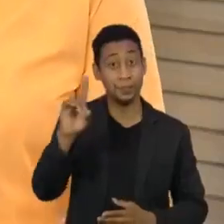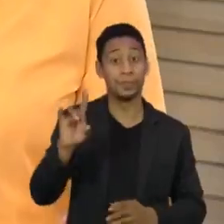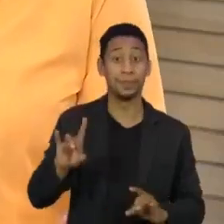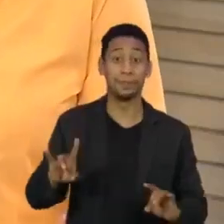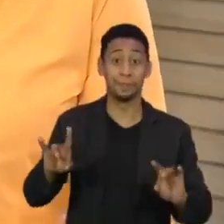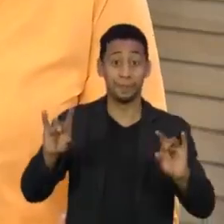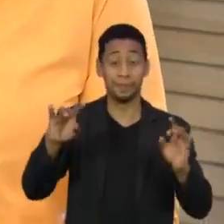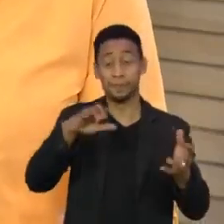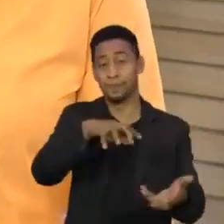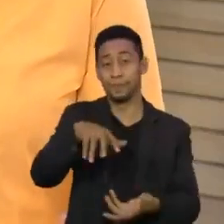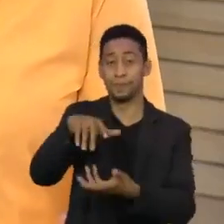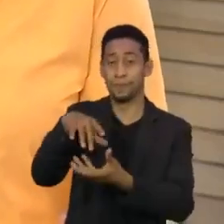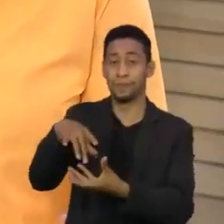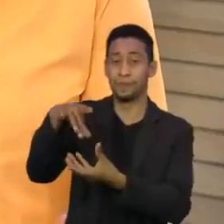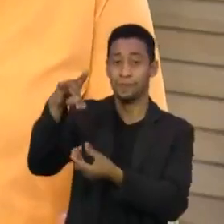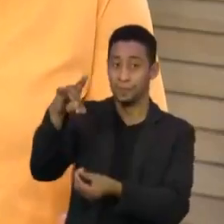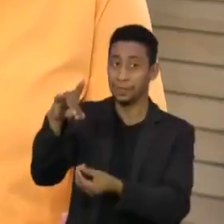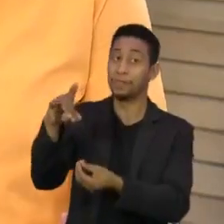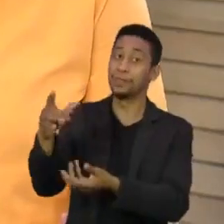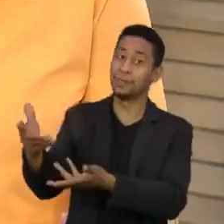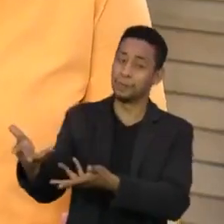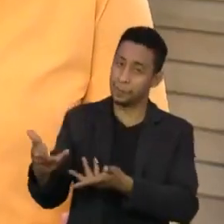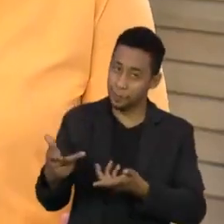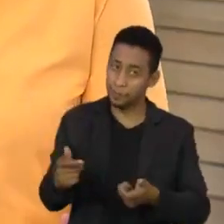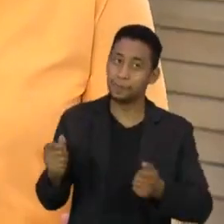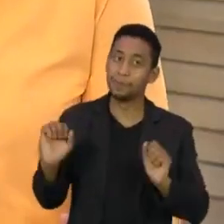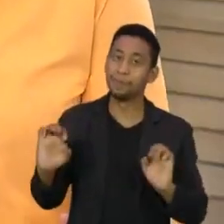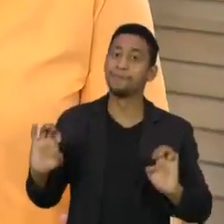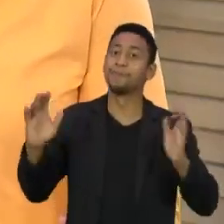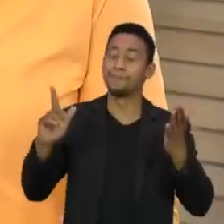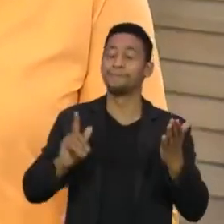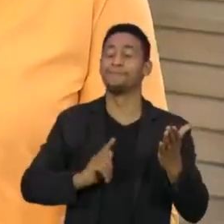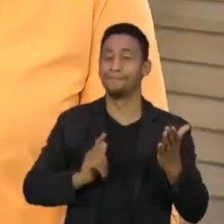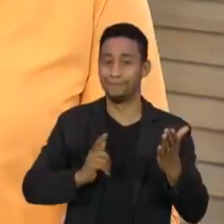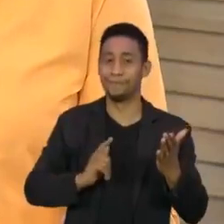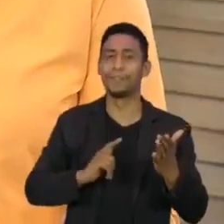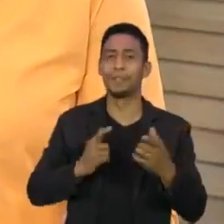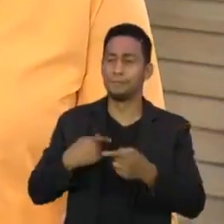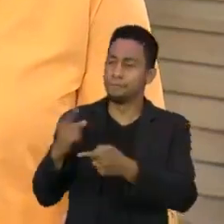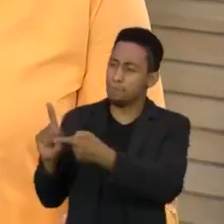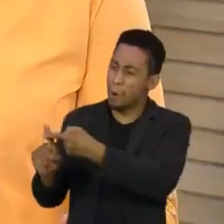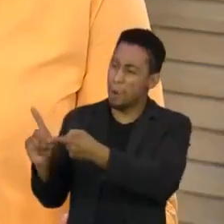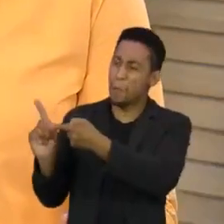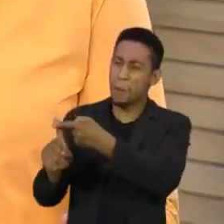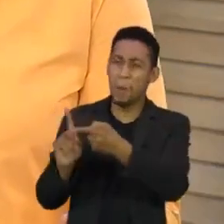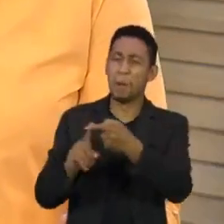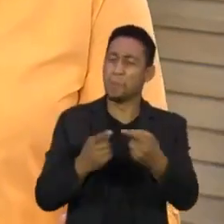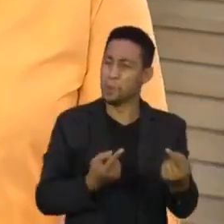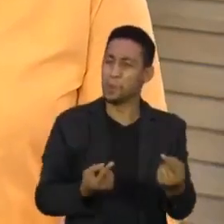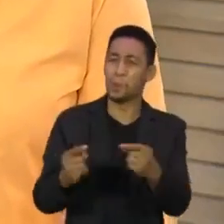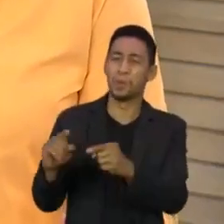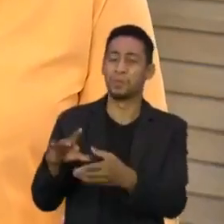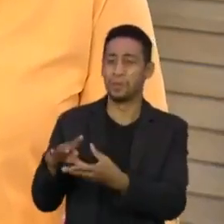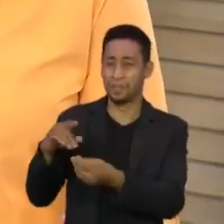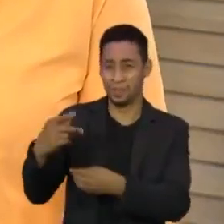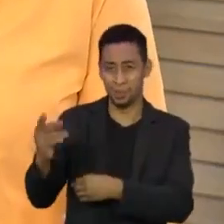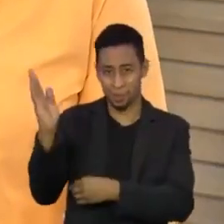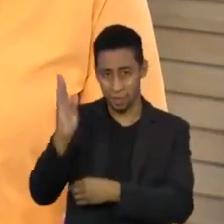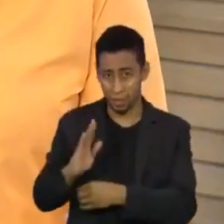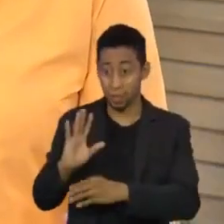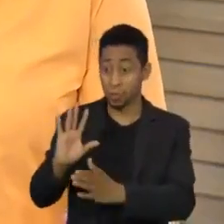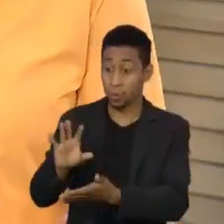Nacional da Democracia, temos sim o que comemorar. Apesar dos ataques que ela vem sofrendo no país, as